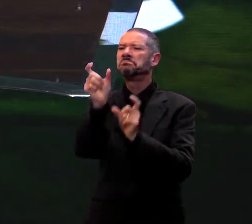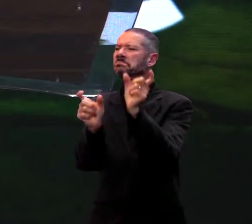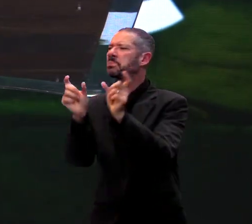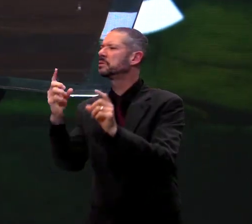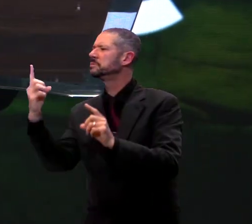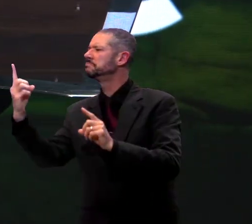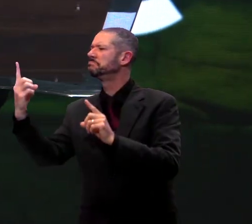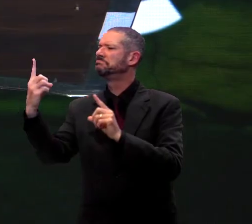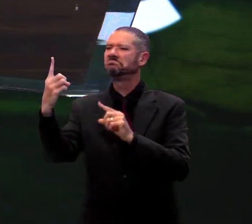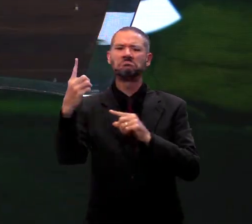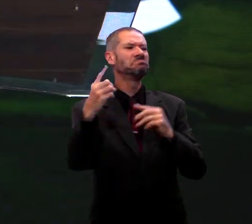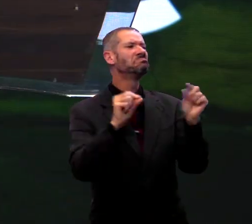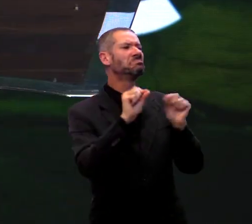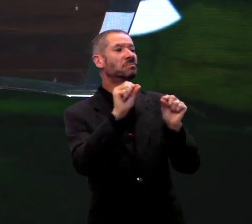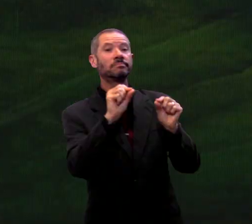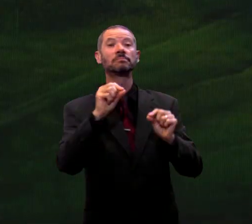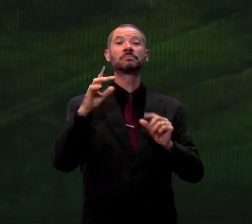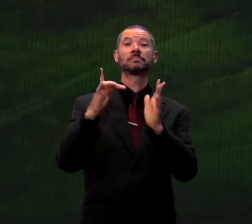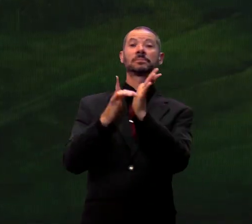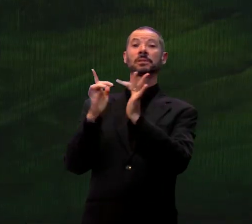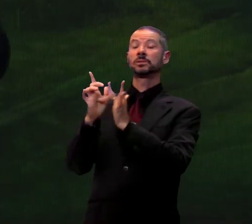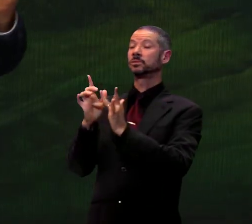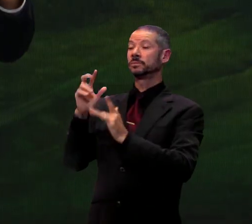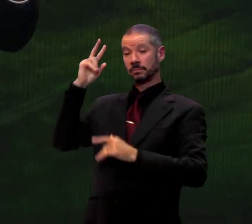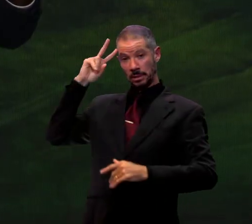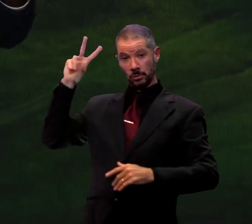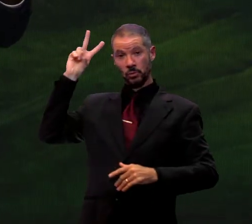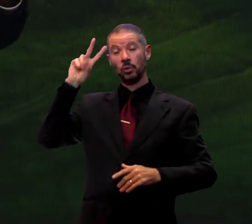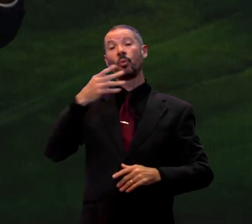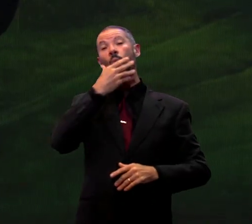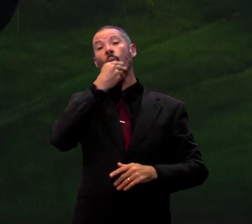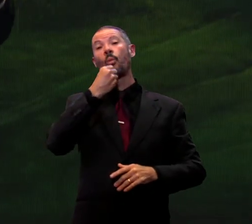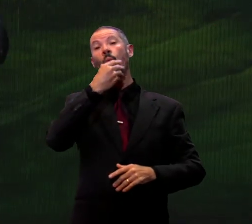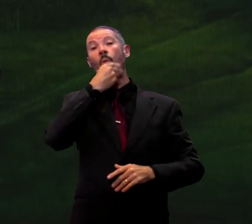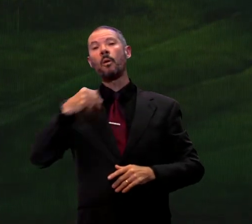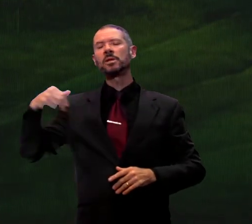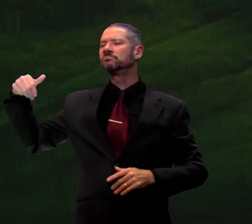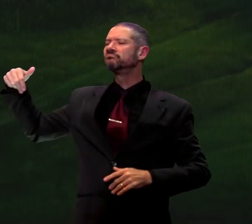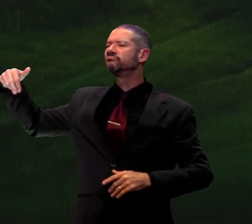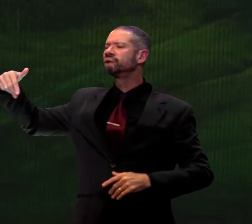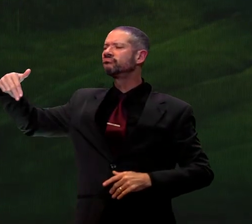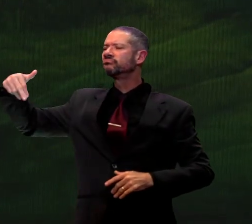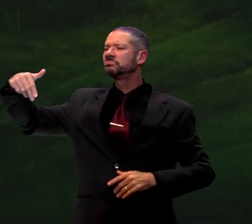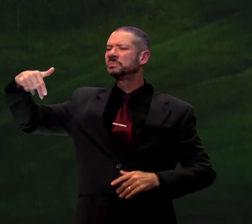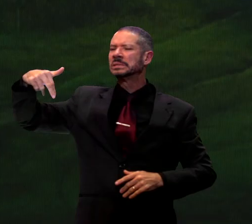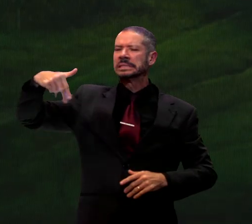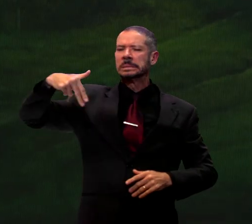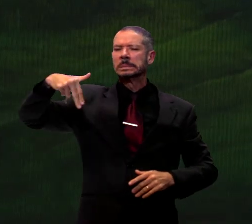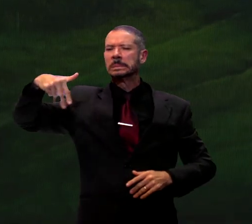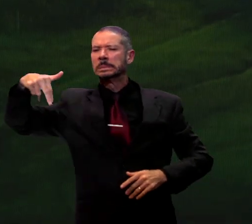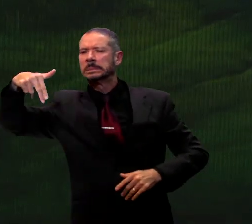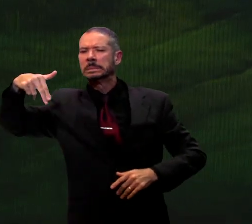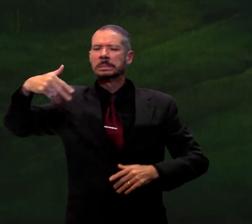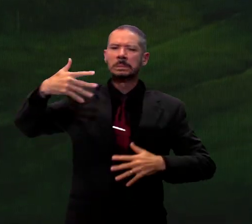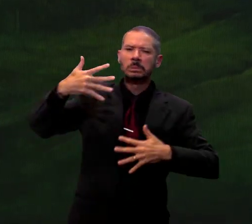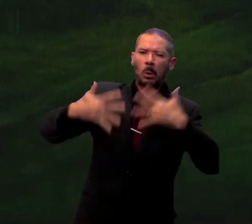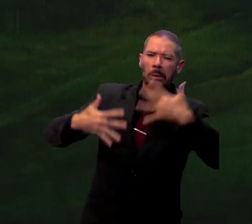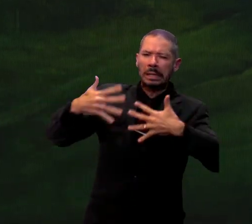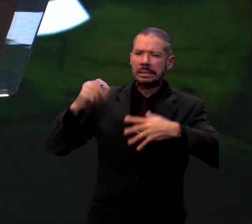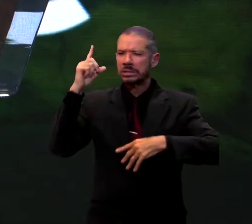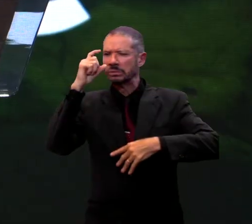E Jesus conta essa história de um homem que está trilhando um caminho complicado na estrada.